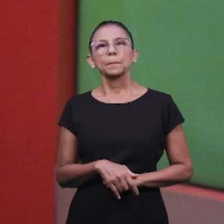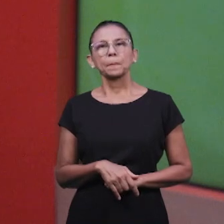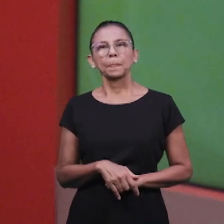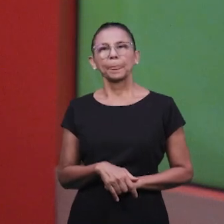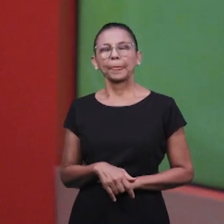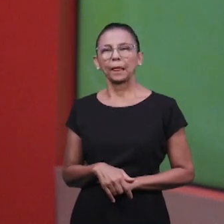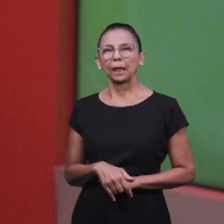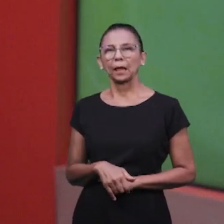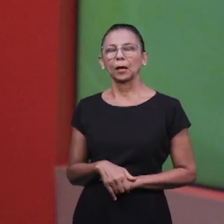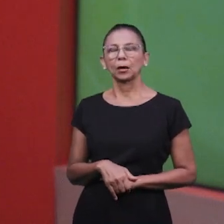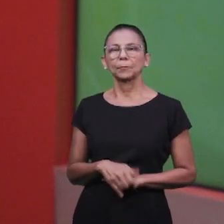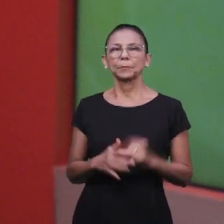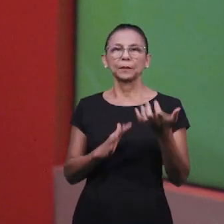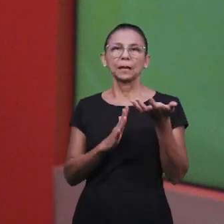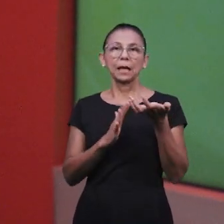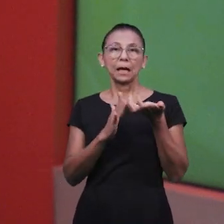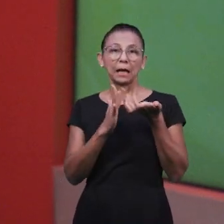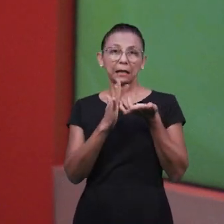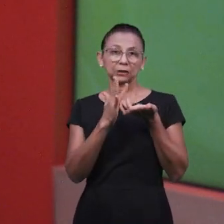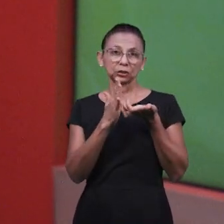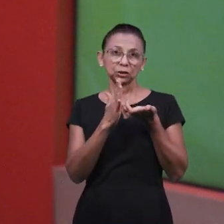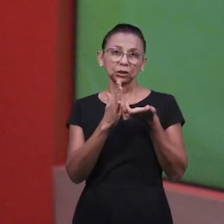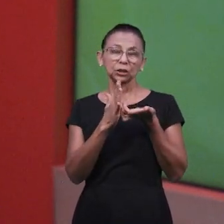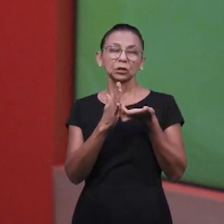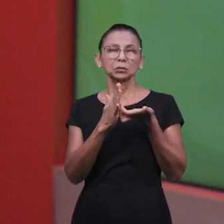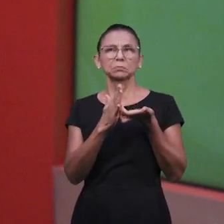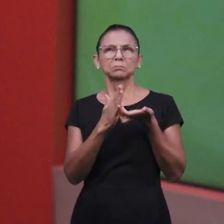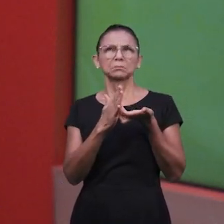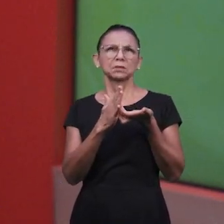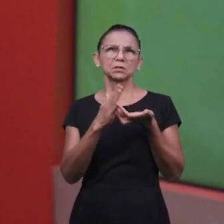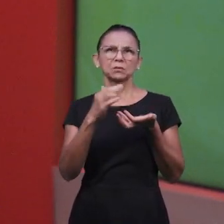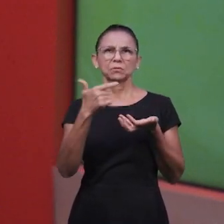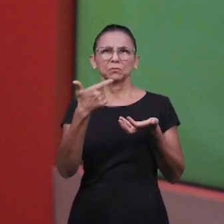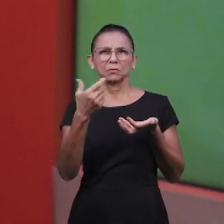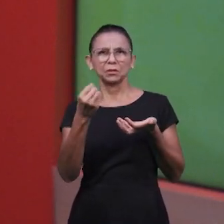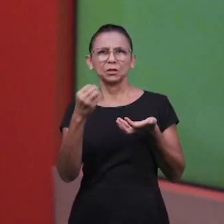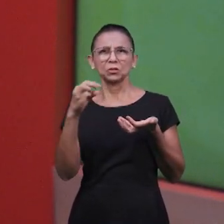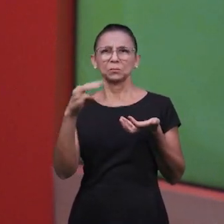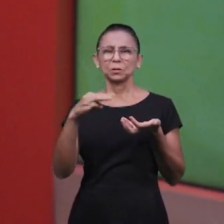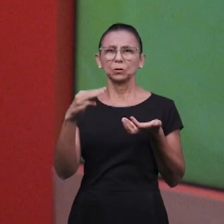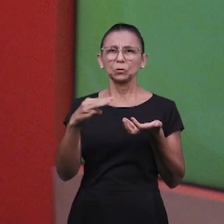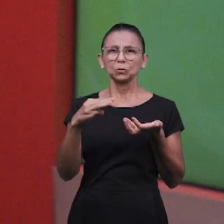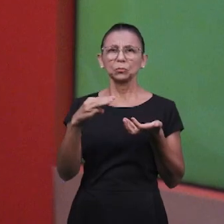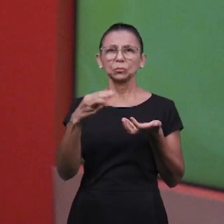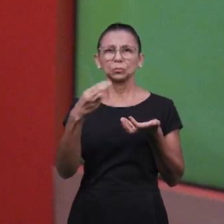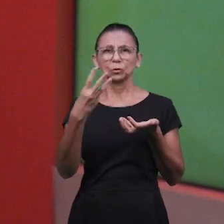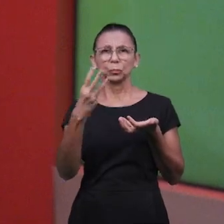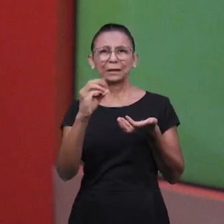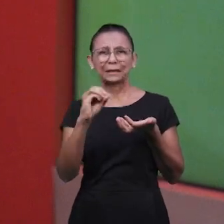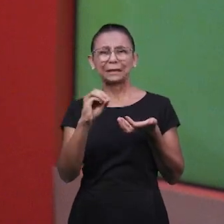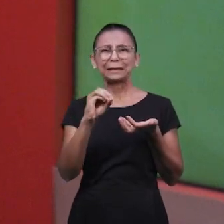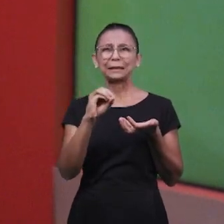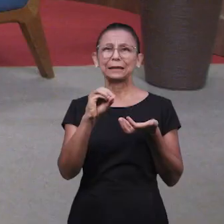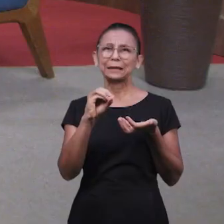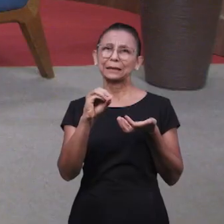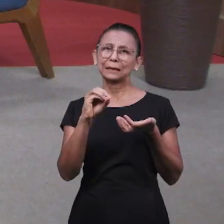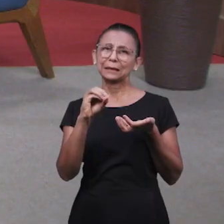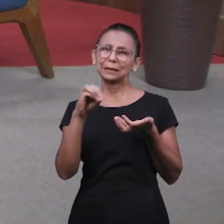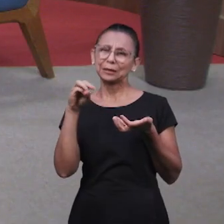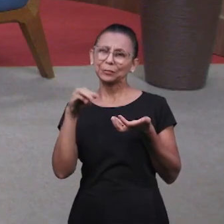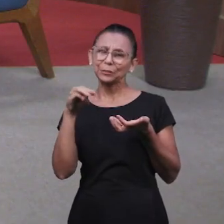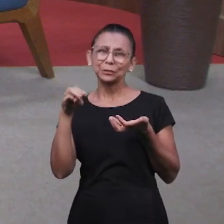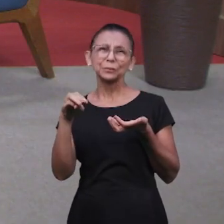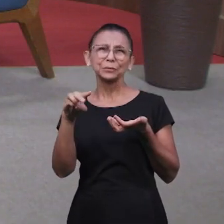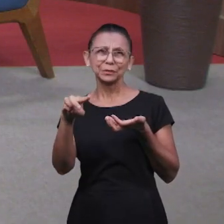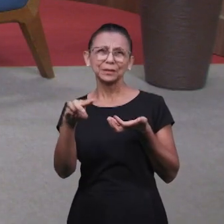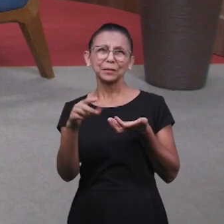que durava a chama era geralmente 20 minutos a meia hora. Então você tinha que ter. A candeia era um